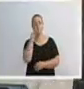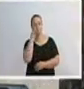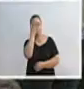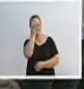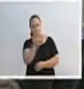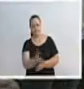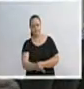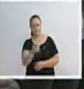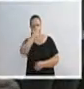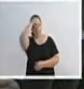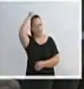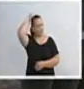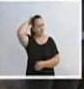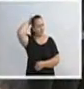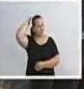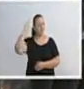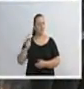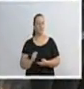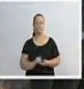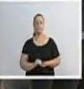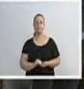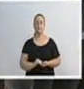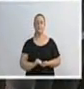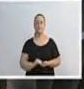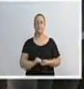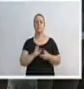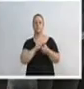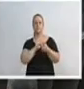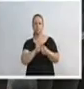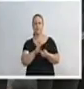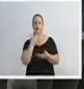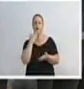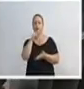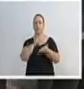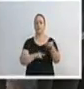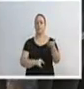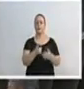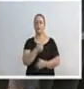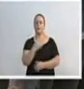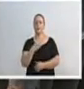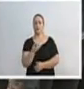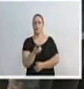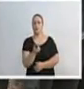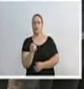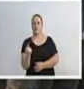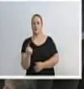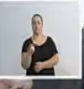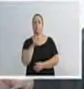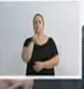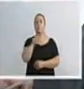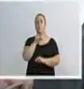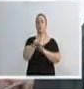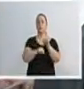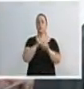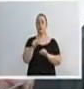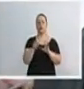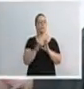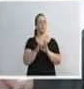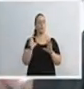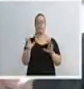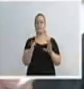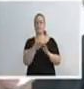o vereador Adriano Pereira. Apresentar pela ordem o requerimento 1461. Após o ouvido plenário, dispensa do